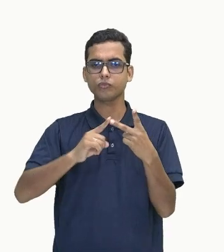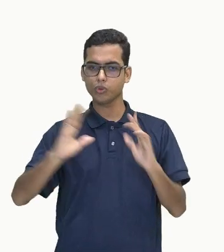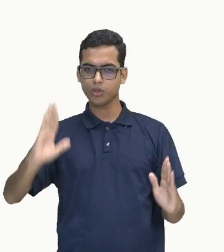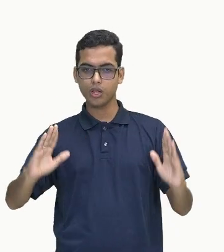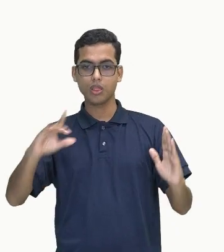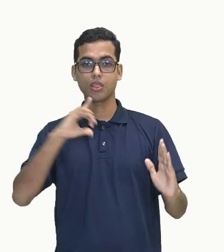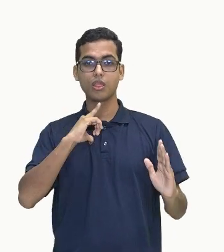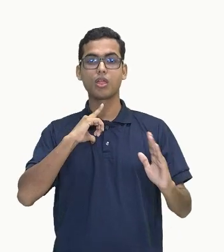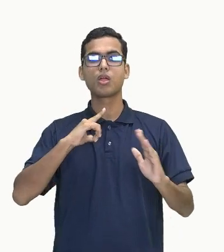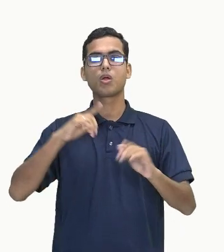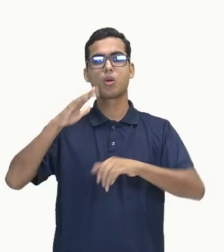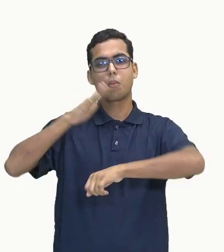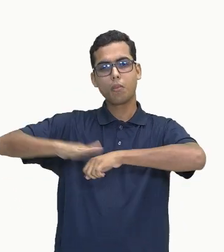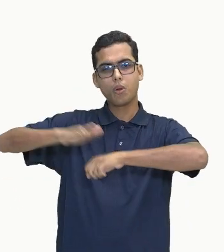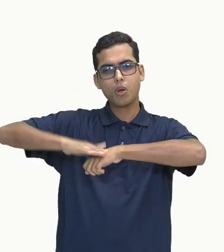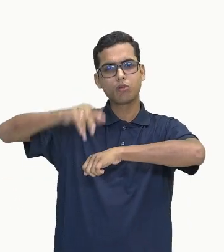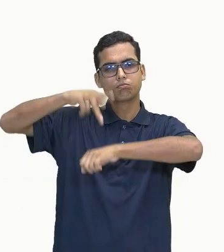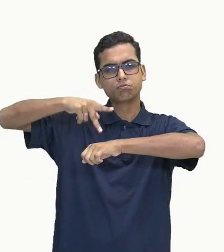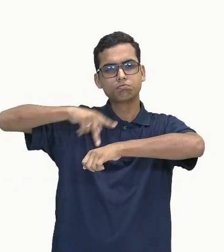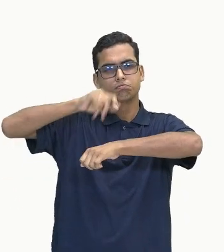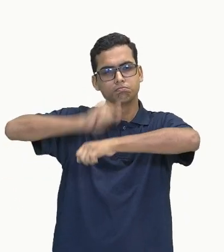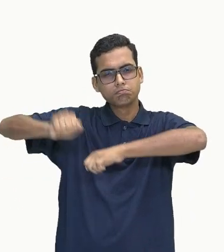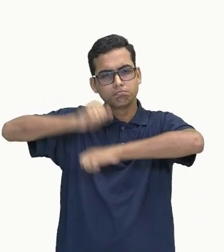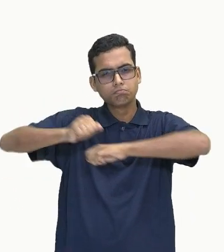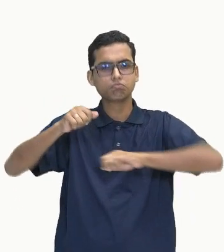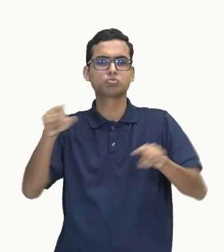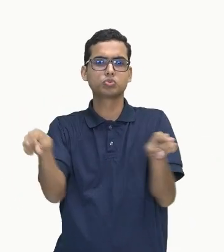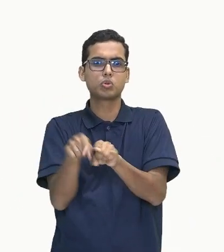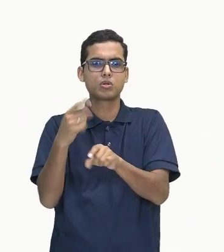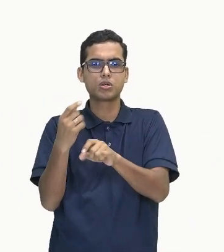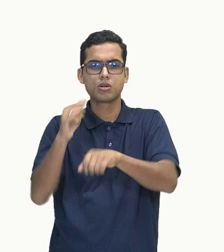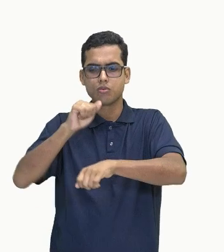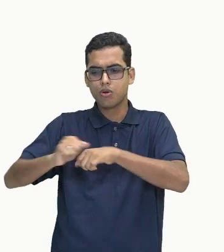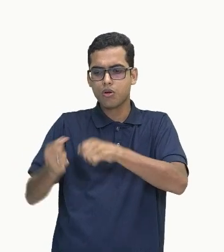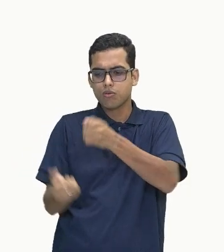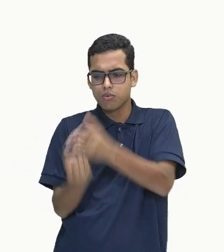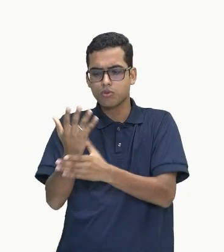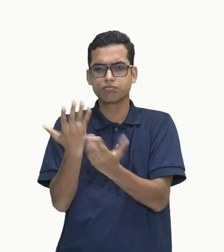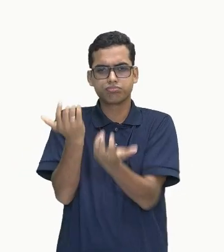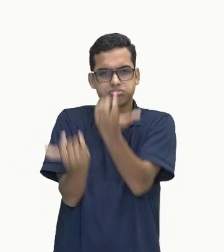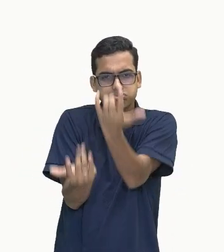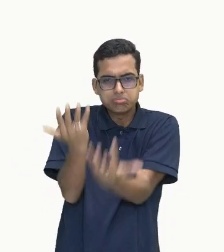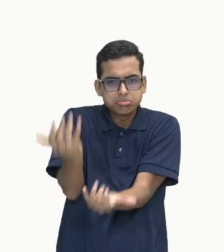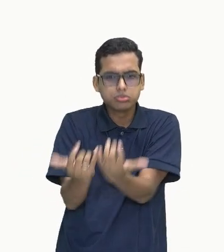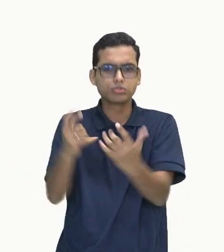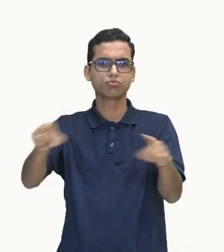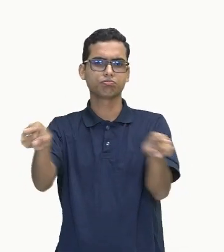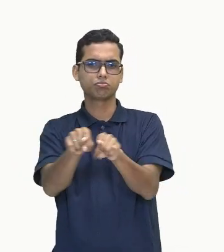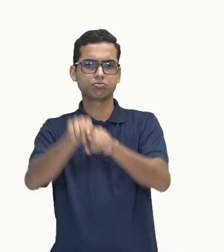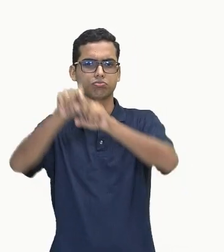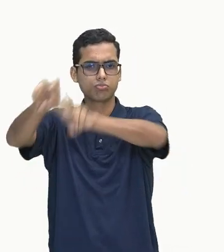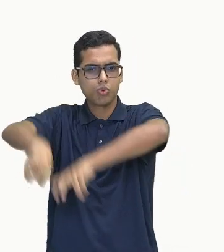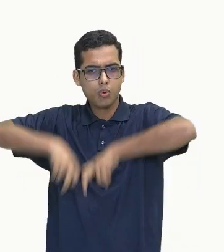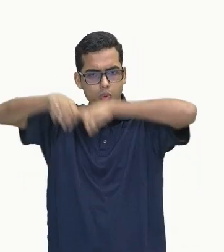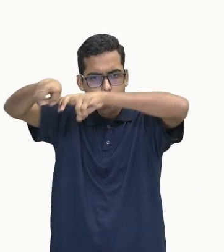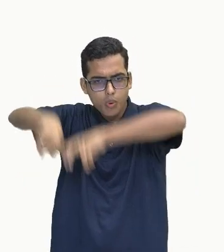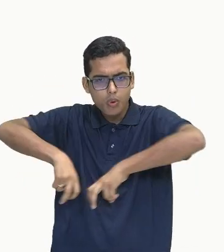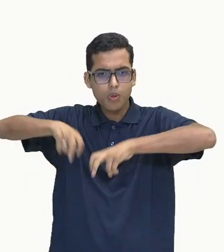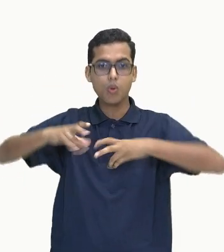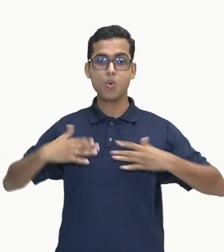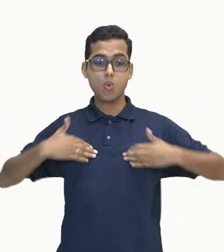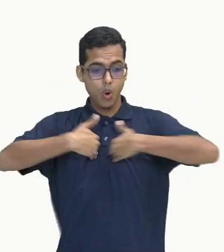pedra polida, a utilização de força que era utilizada ali para a tração animal, né, para realizar as